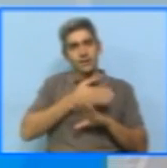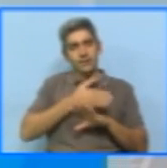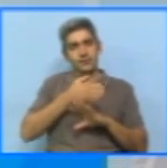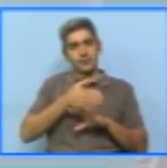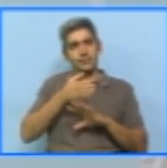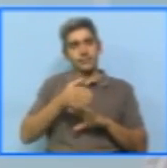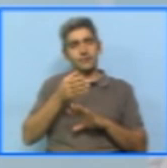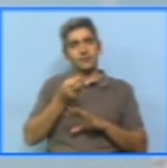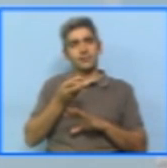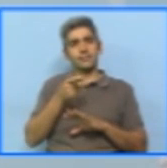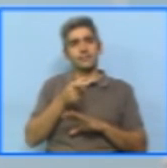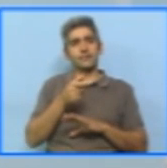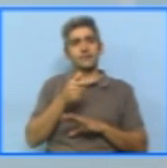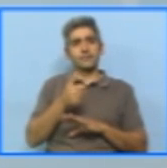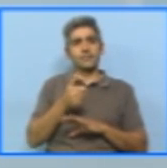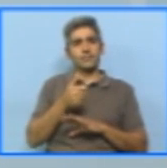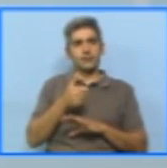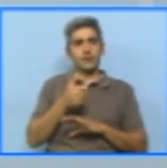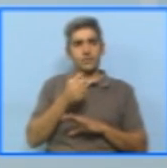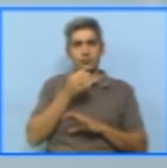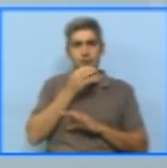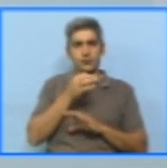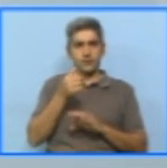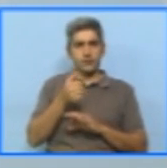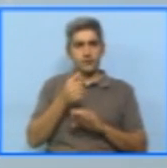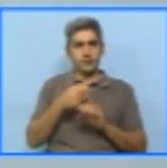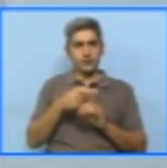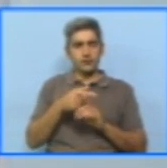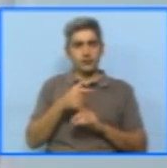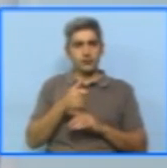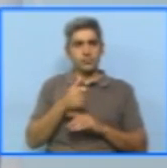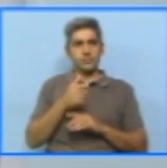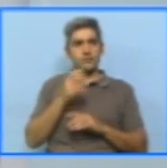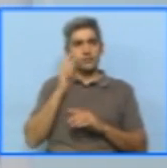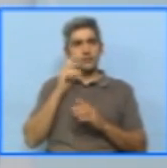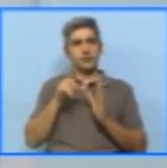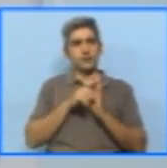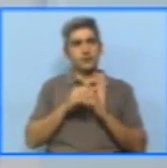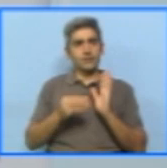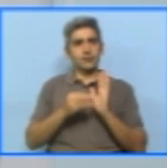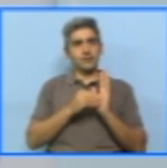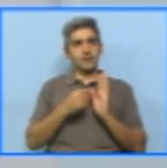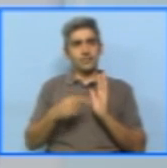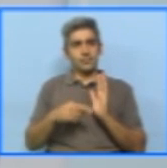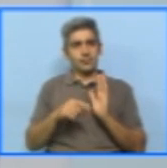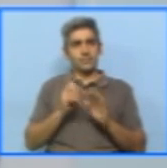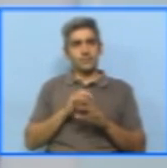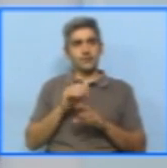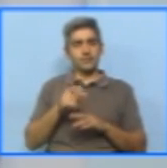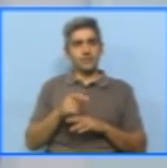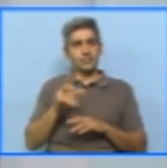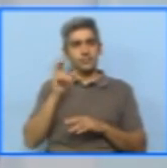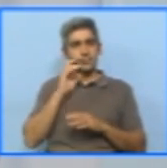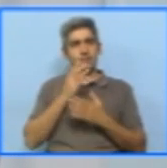pessoas muitas vezes... E isso é bom ou mau? Eu acho que é extraordinário e é por isso que isso está consagrado na lei, não é? E é por isso que nós ouvimos